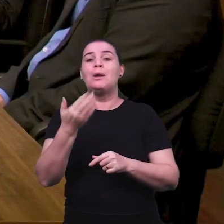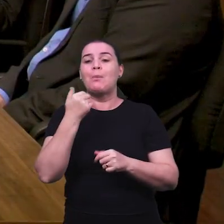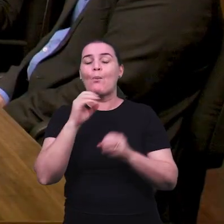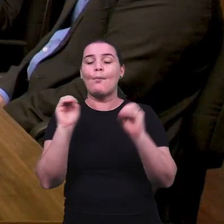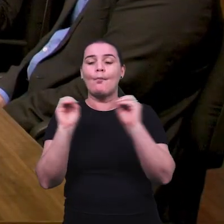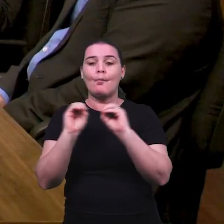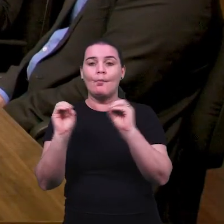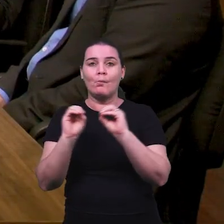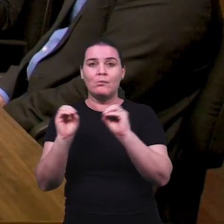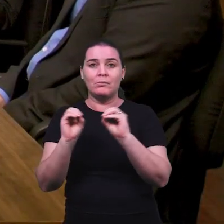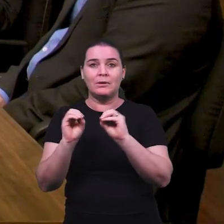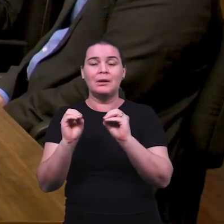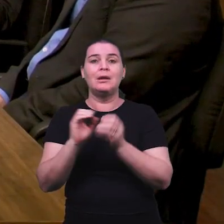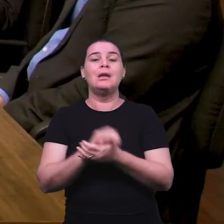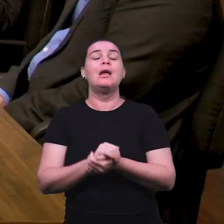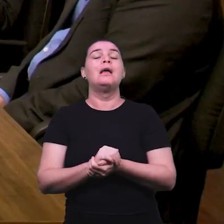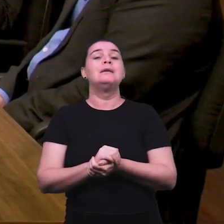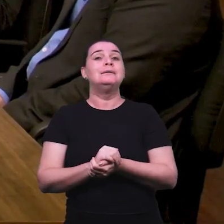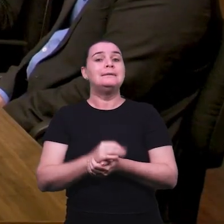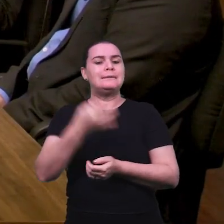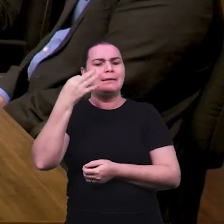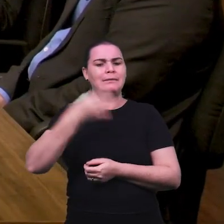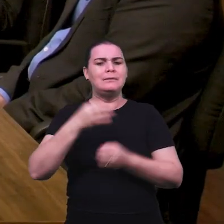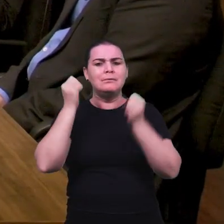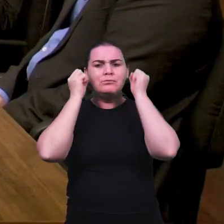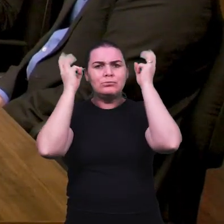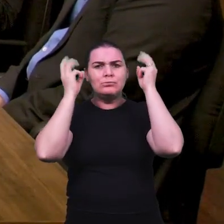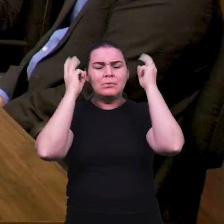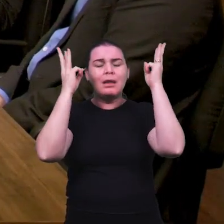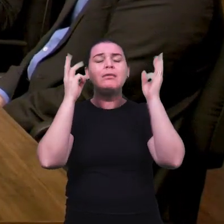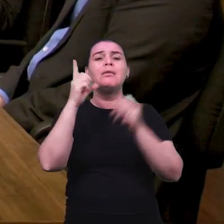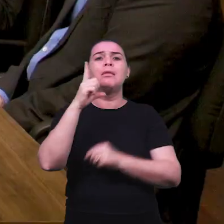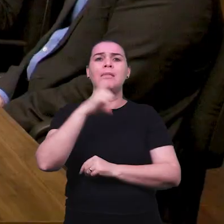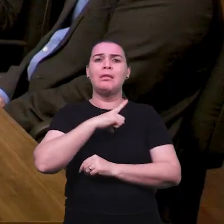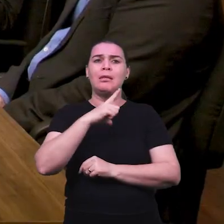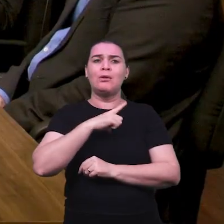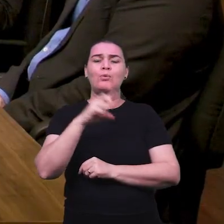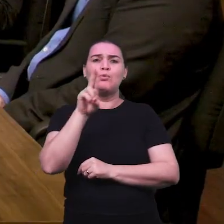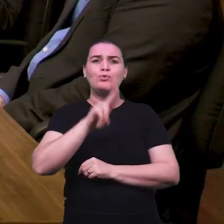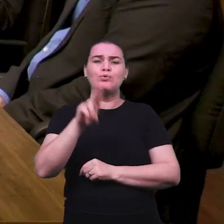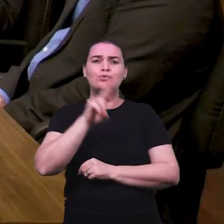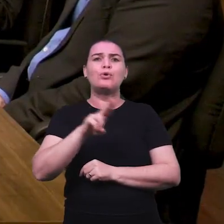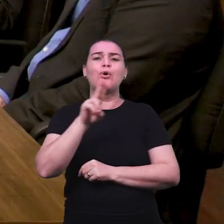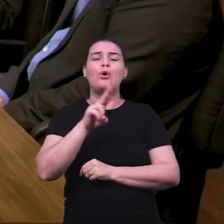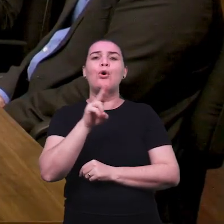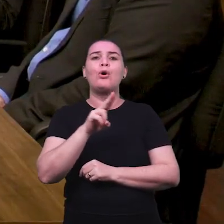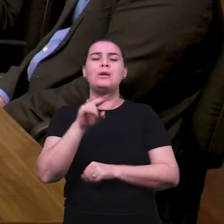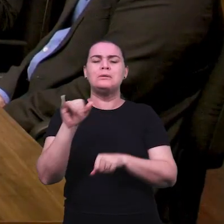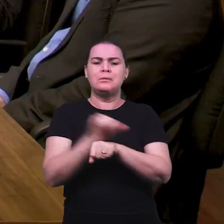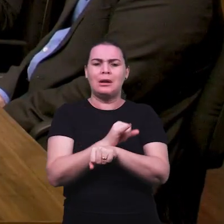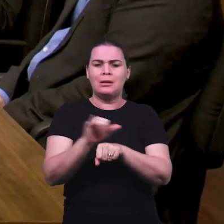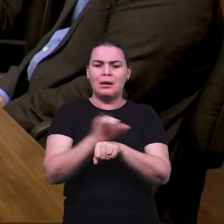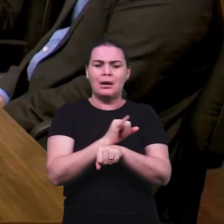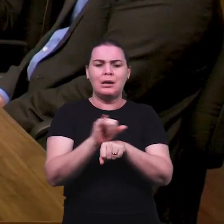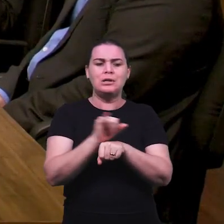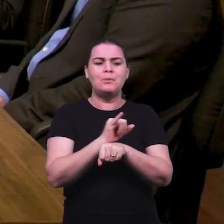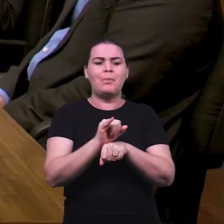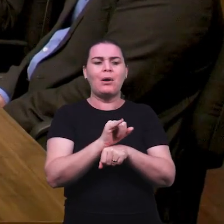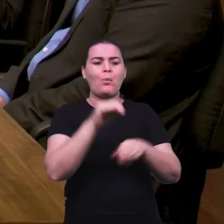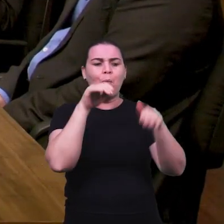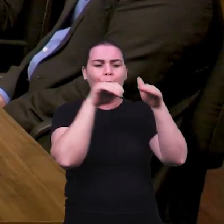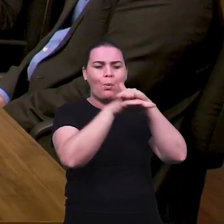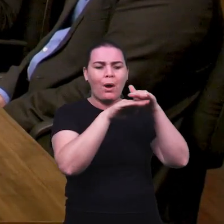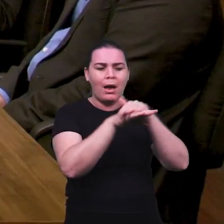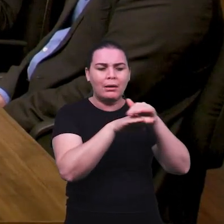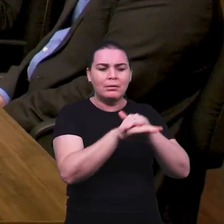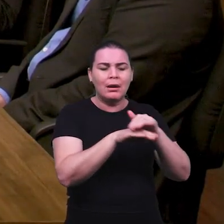usaram técnicas de conservação de alimentos para que eles pudessem estar abastecidos, né? Estarem abastecidos com